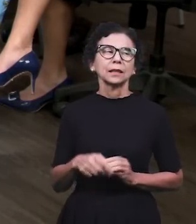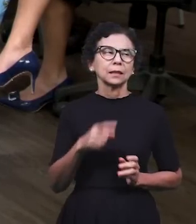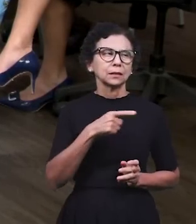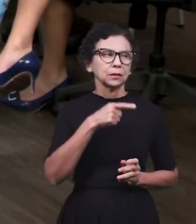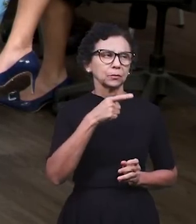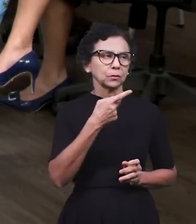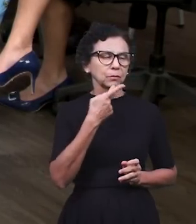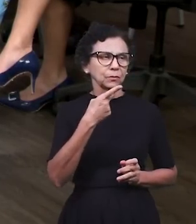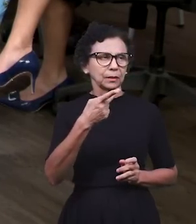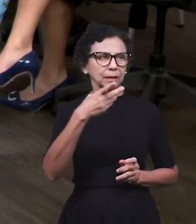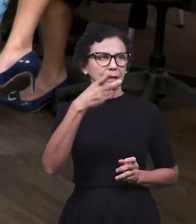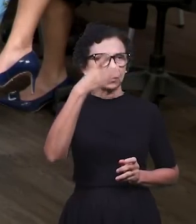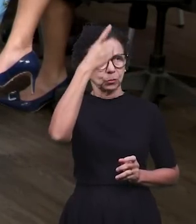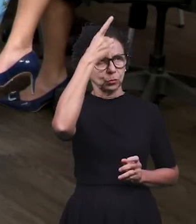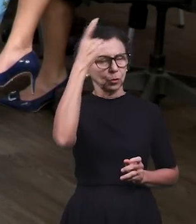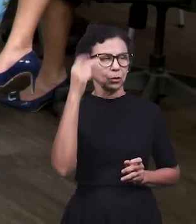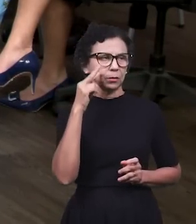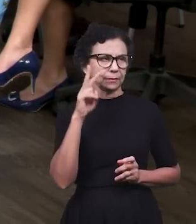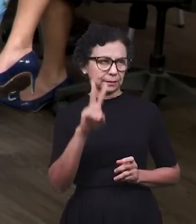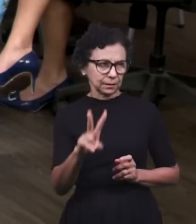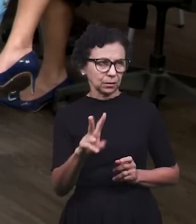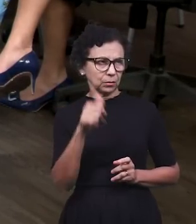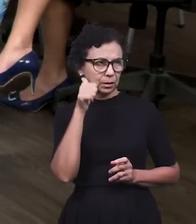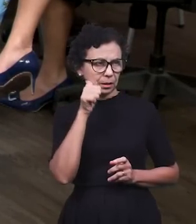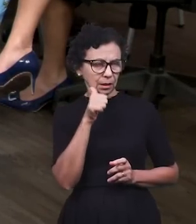da visão que a irmã teve, né, dessa